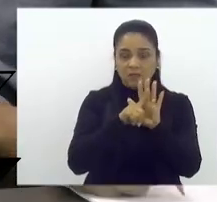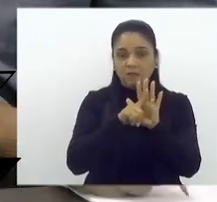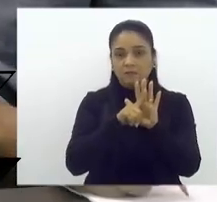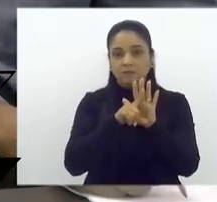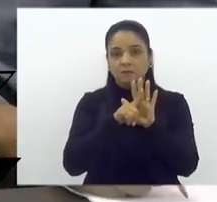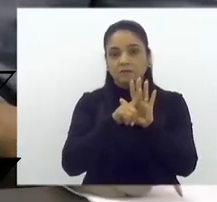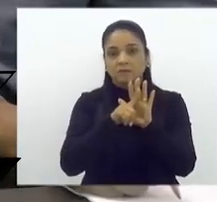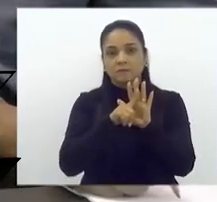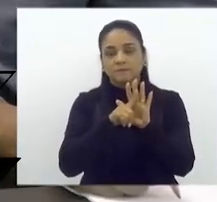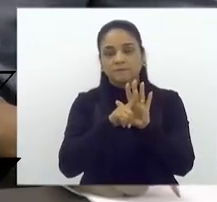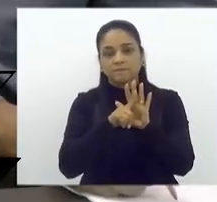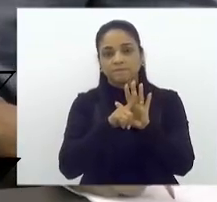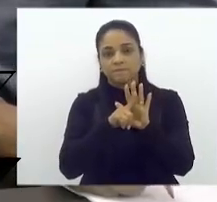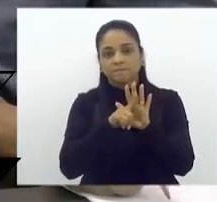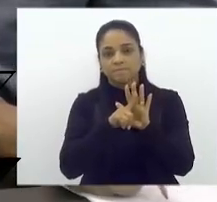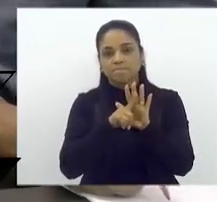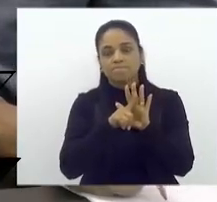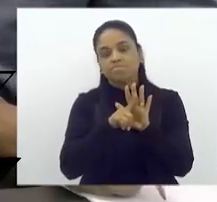exemplo, uma